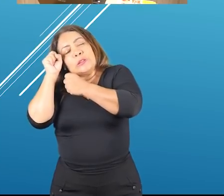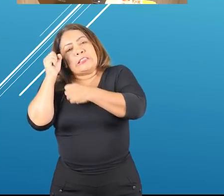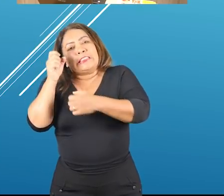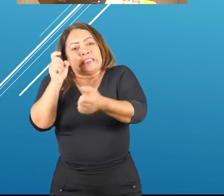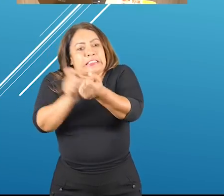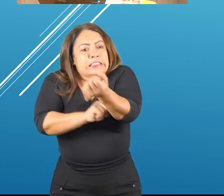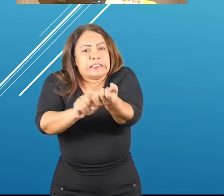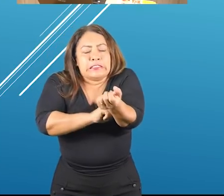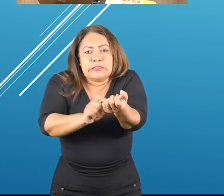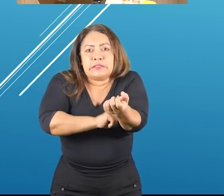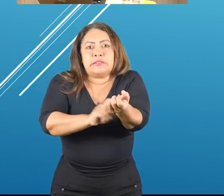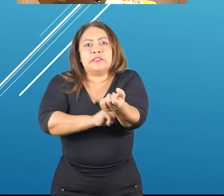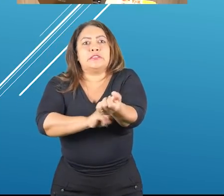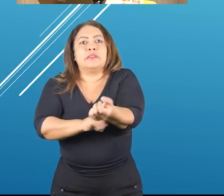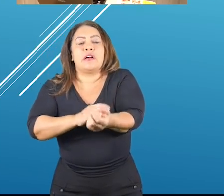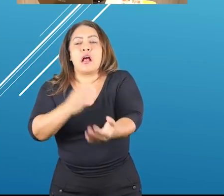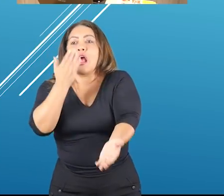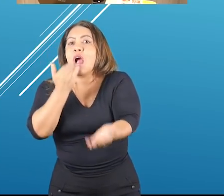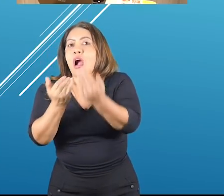sono, a